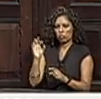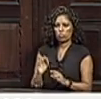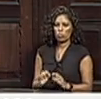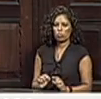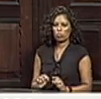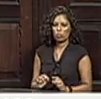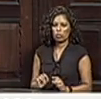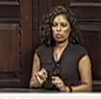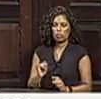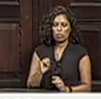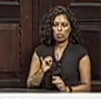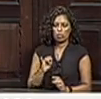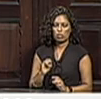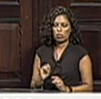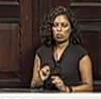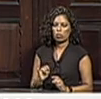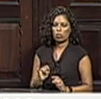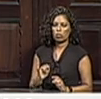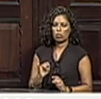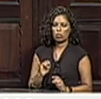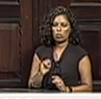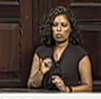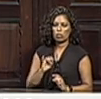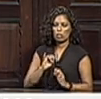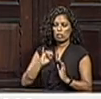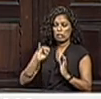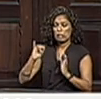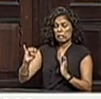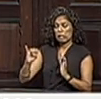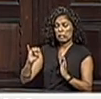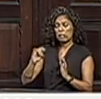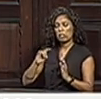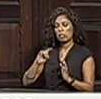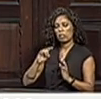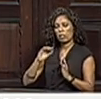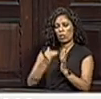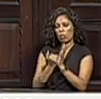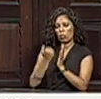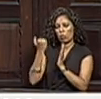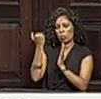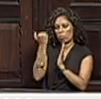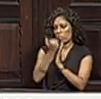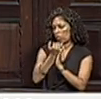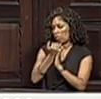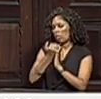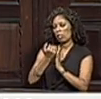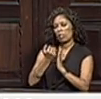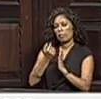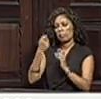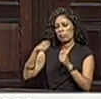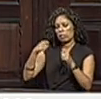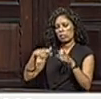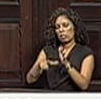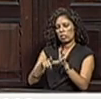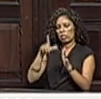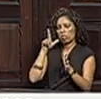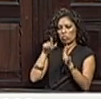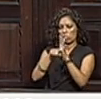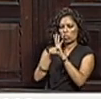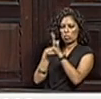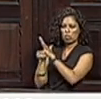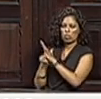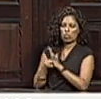só seriam possíveis de ser inseridas se houvesse acordo com o relator que aglutinasse para abrir para todos os profissionais